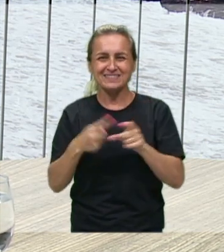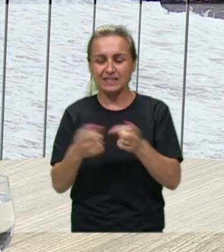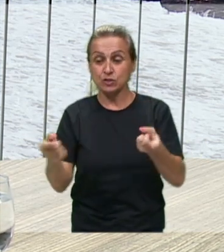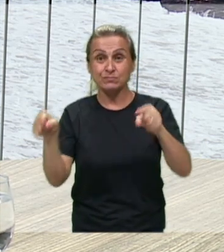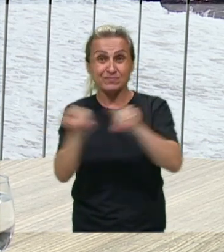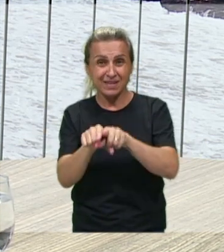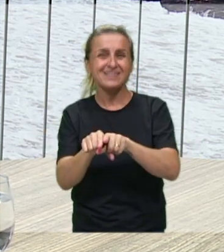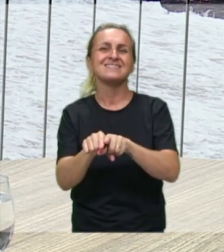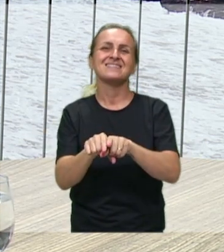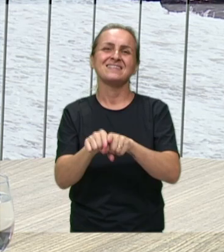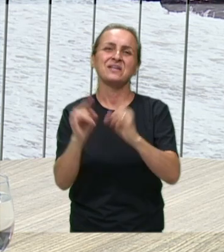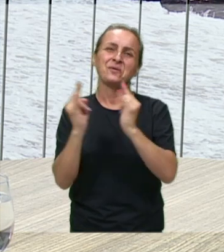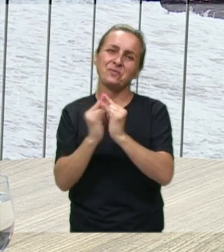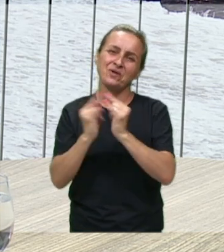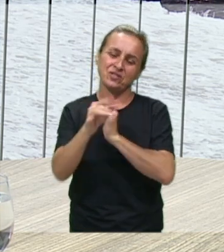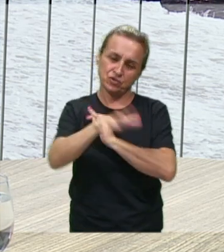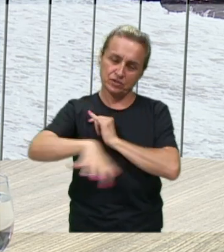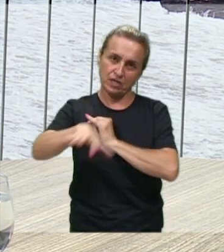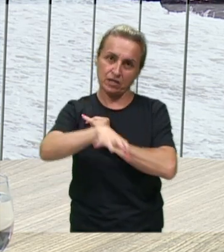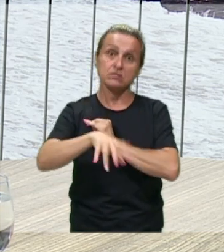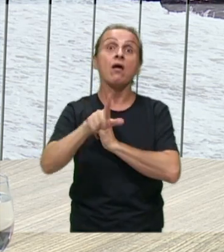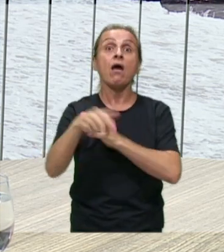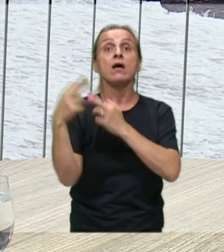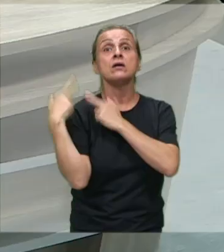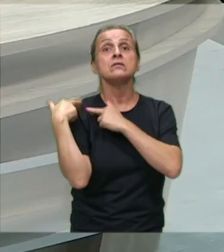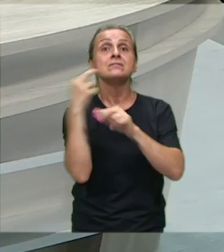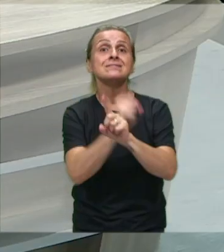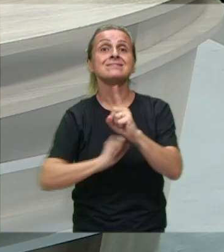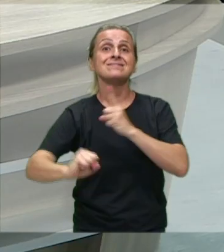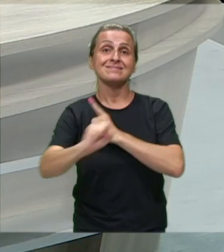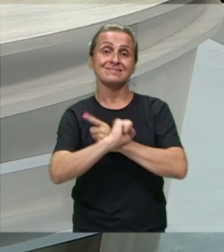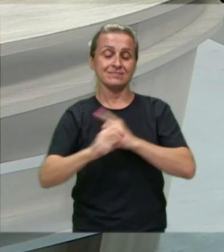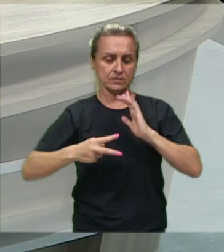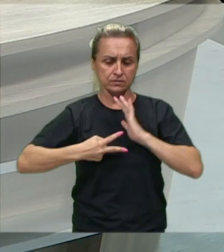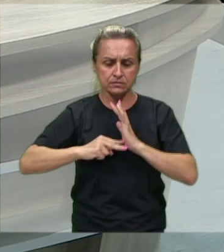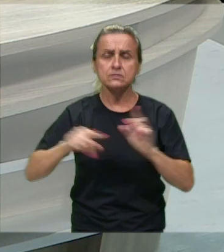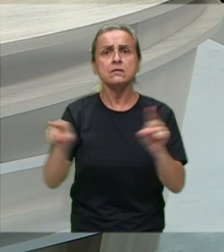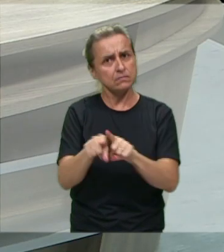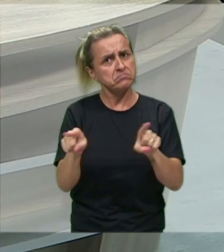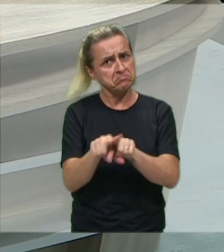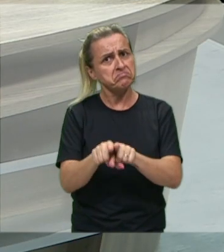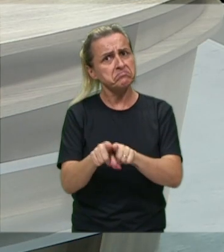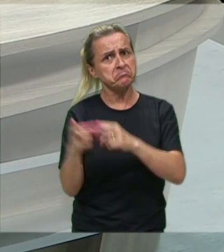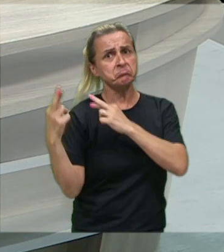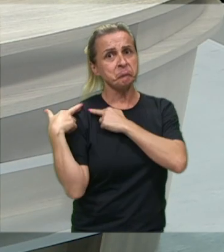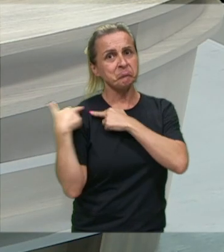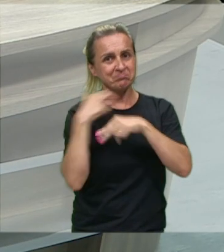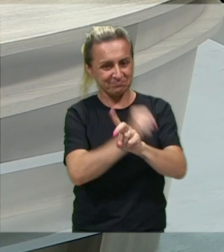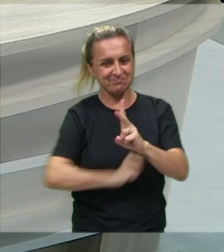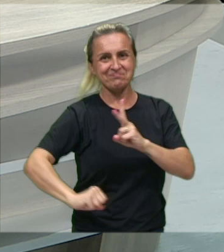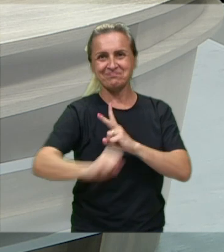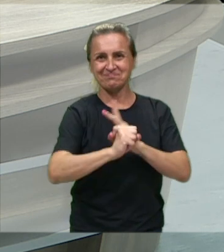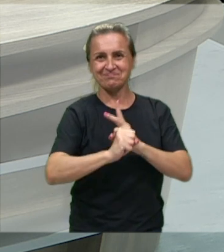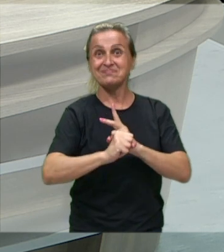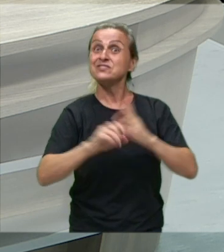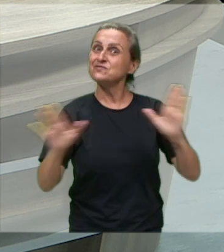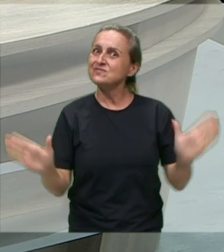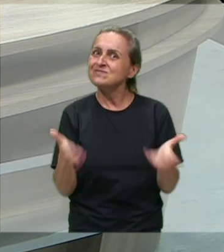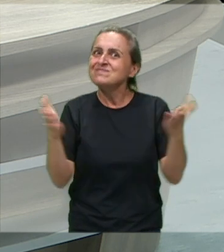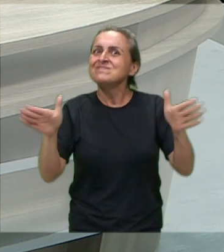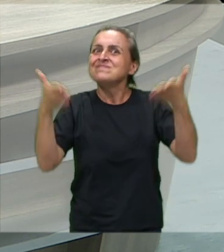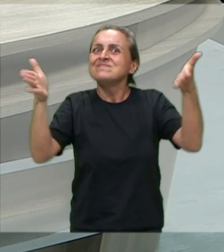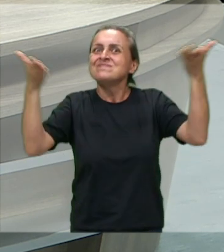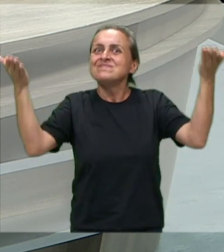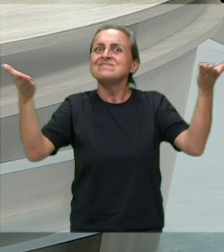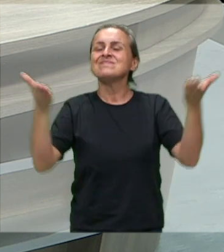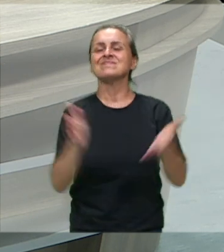retorno de uma responsabilidade social. Acho que o sindicato também tem muita responsabilidade nisso. E isso vai nos engrandecer em fazer essa função nossa